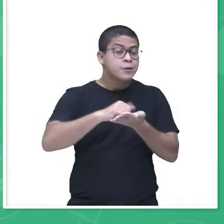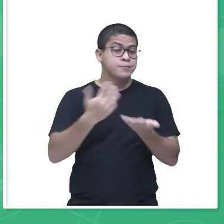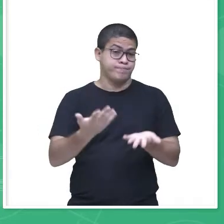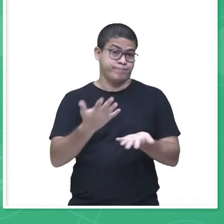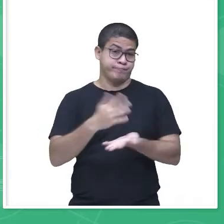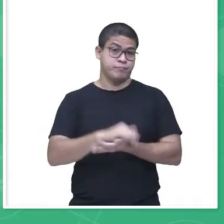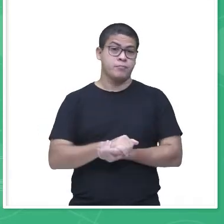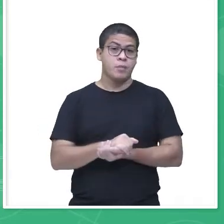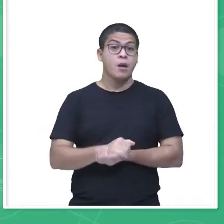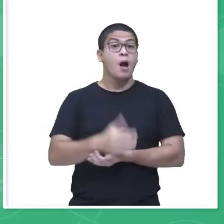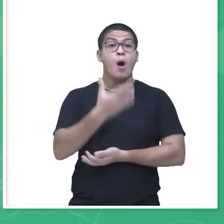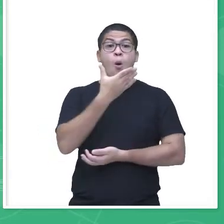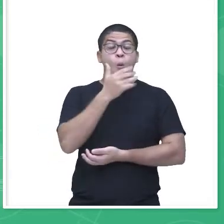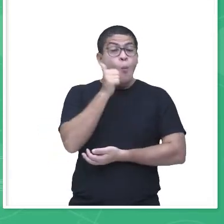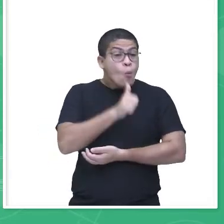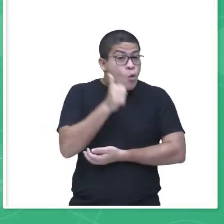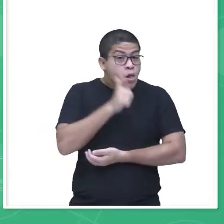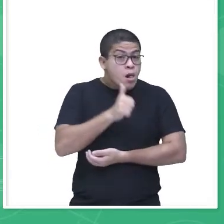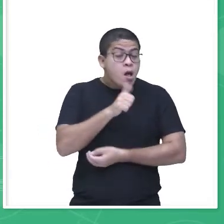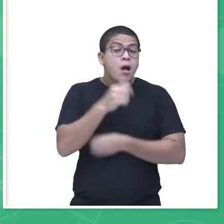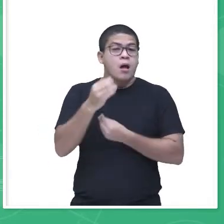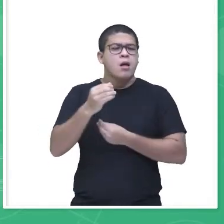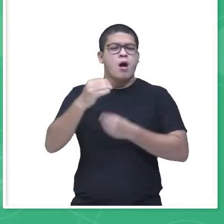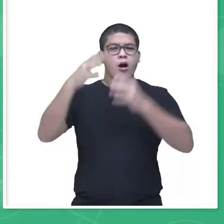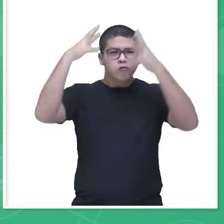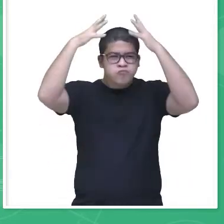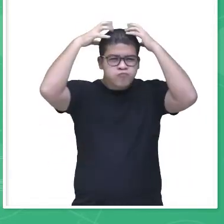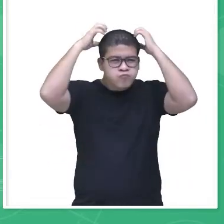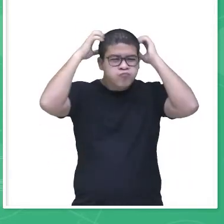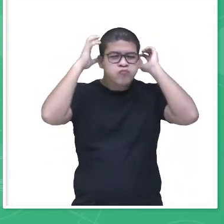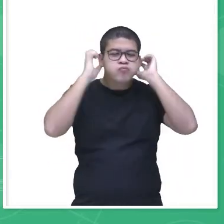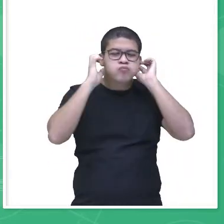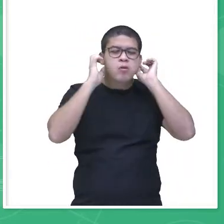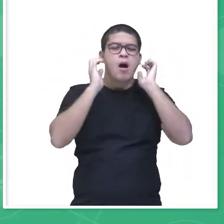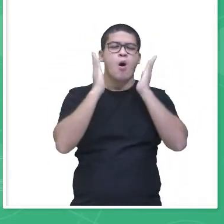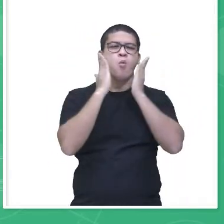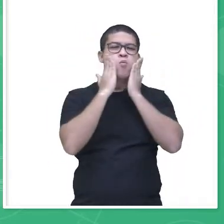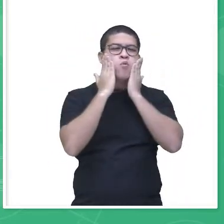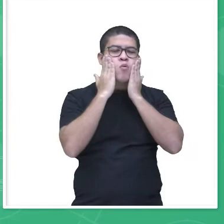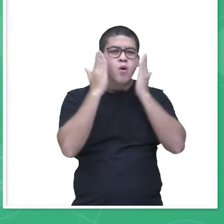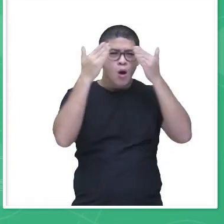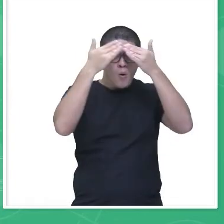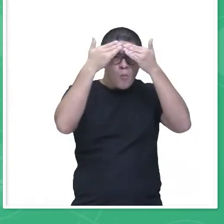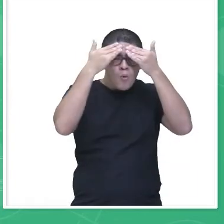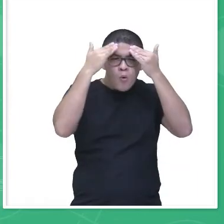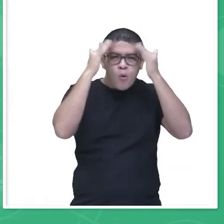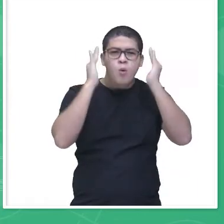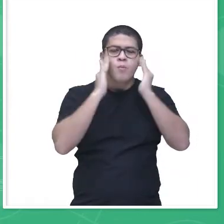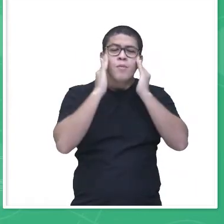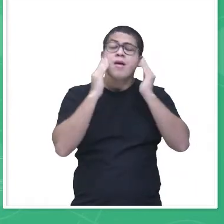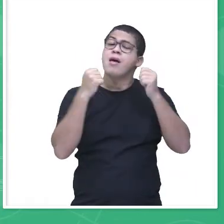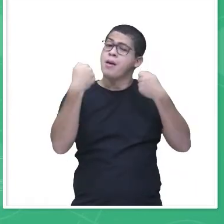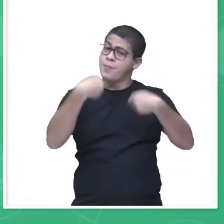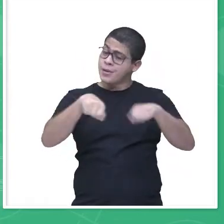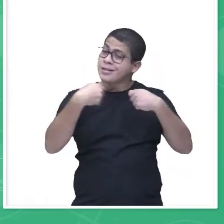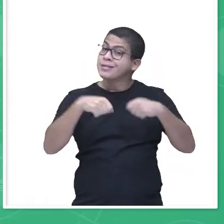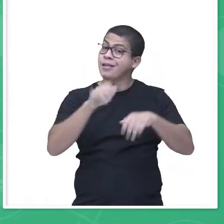também precisam ter cuidado com os cabelos, cuidado com a pele também, passar cremes para